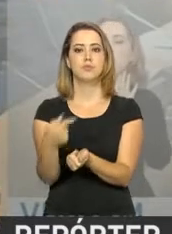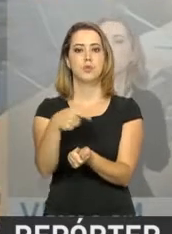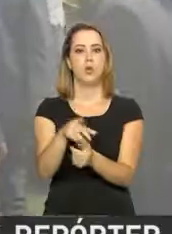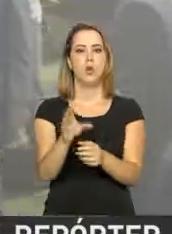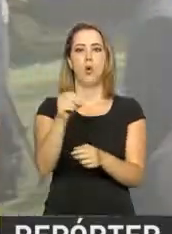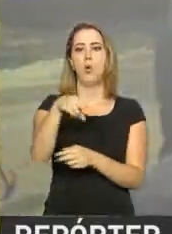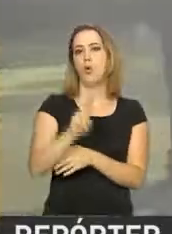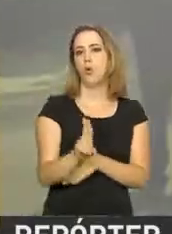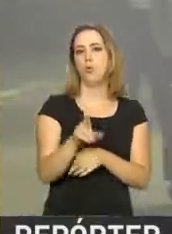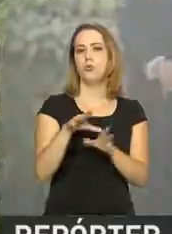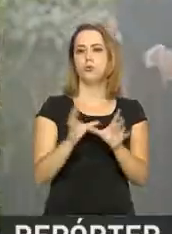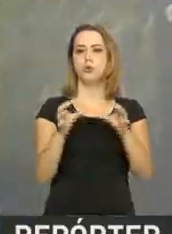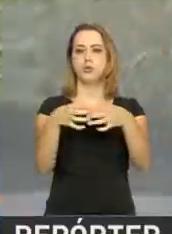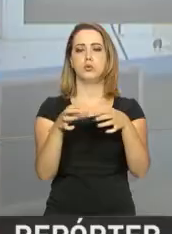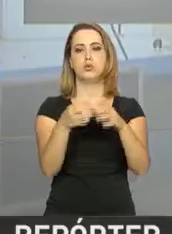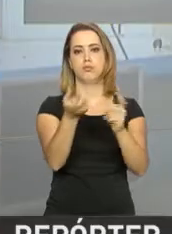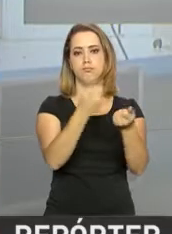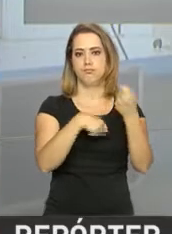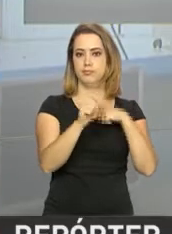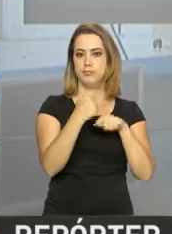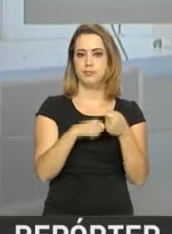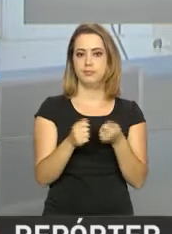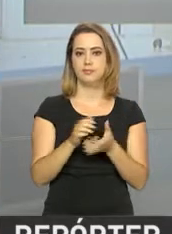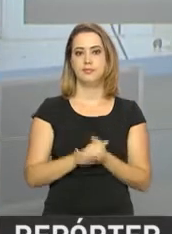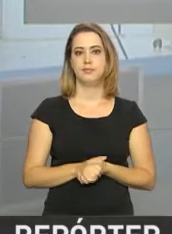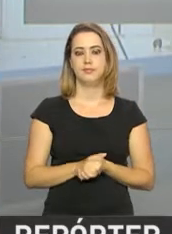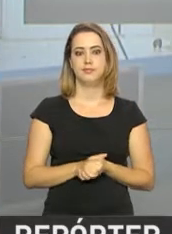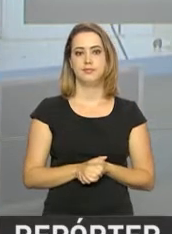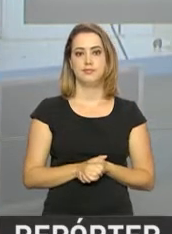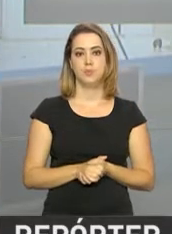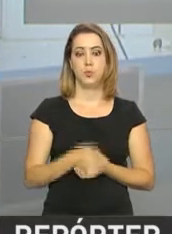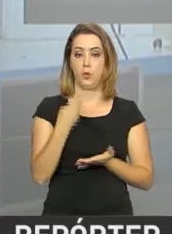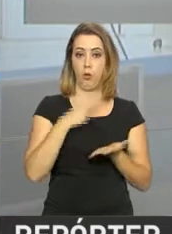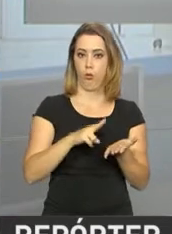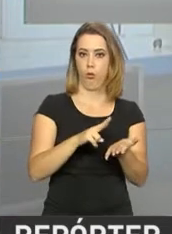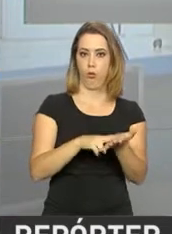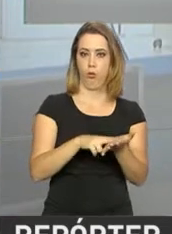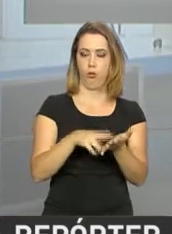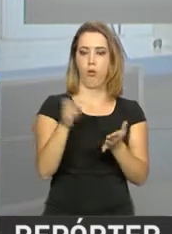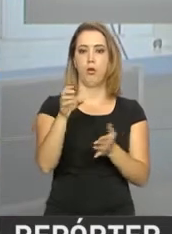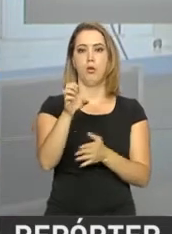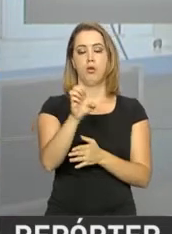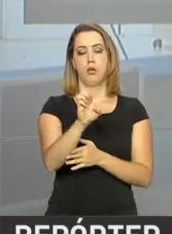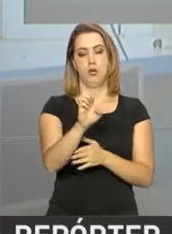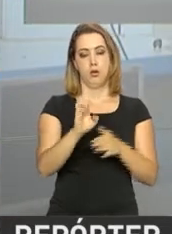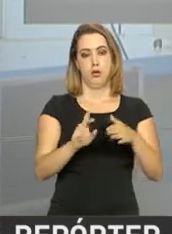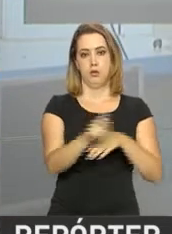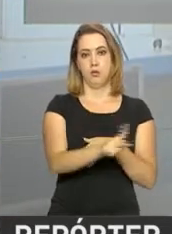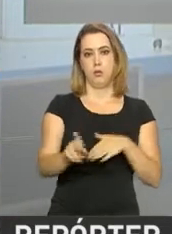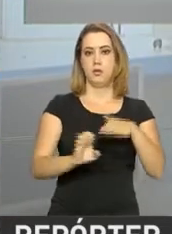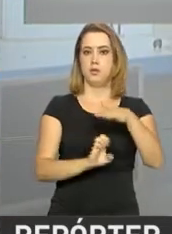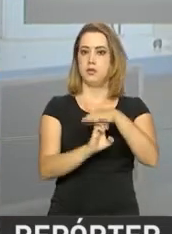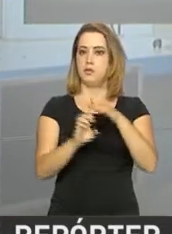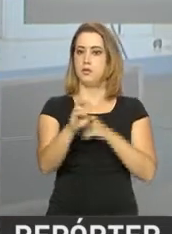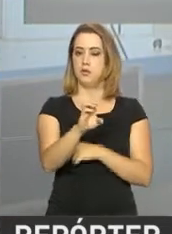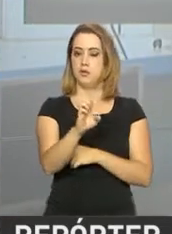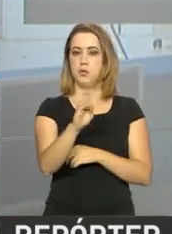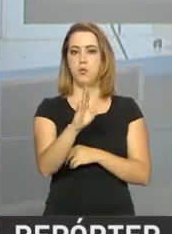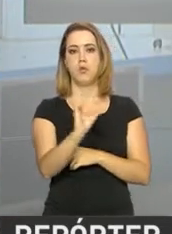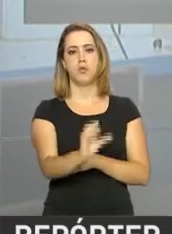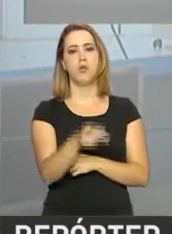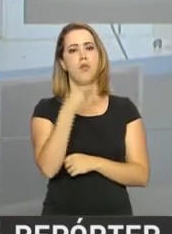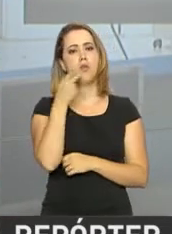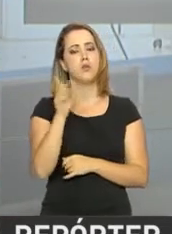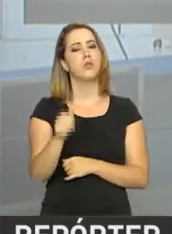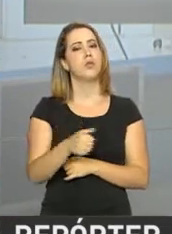unidas e fóruns econômicos em nota o presidente da ibc laet rímoli falou sobre a importância de